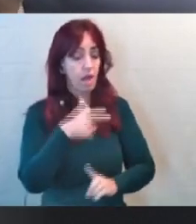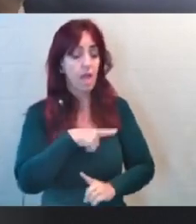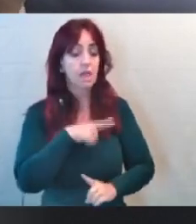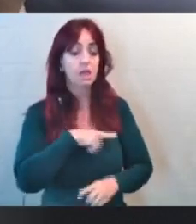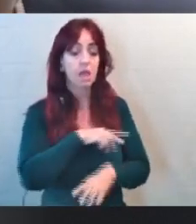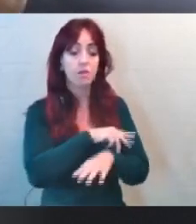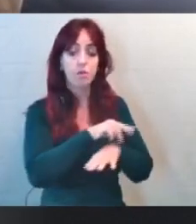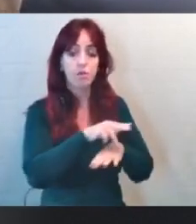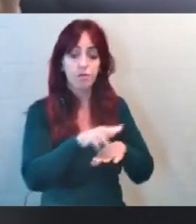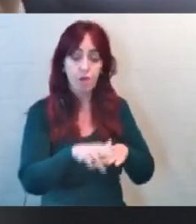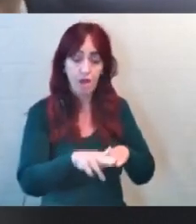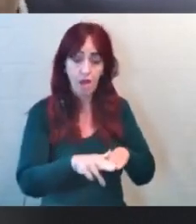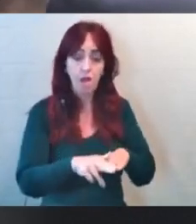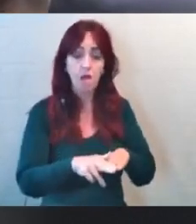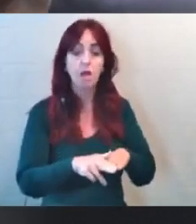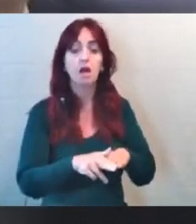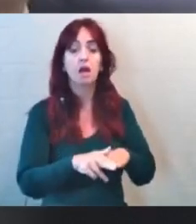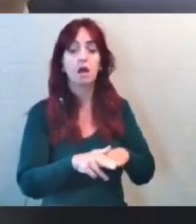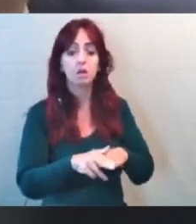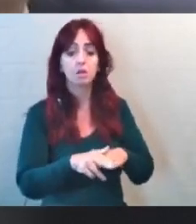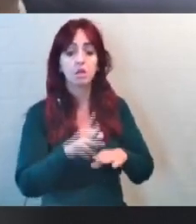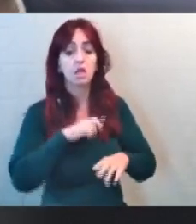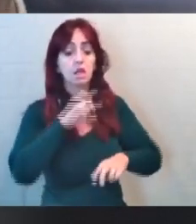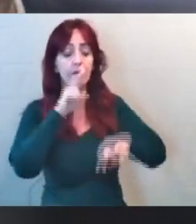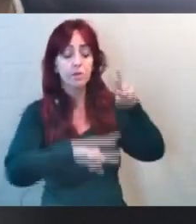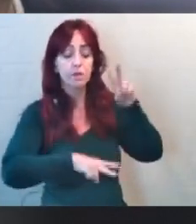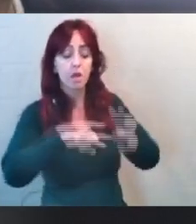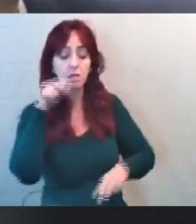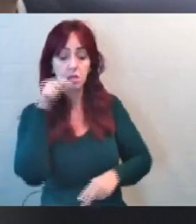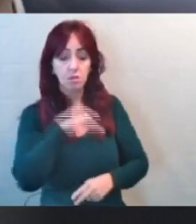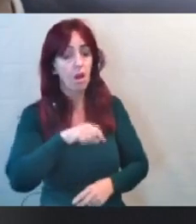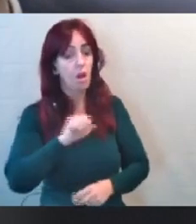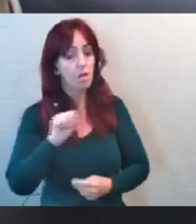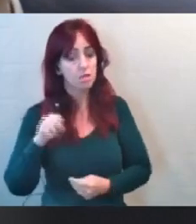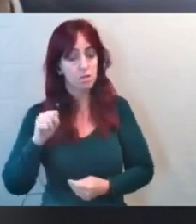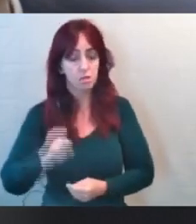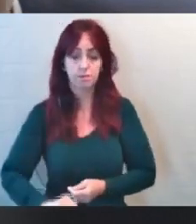lá inúmeras e a fiscalização é intensa lá. Né?